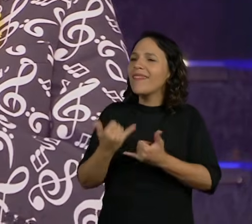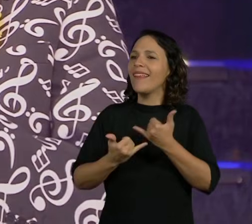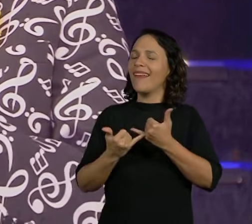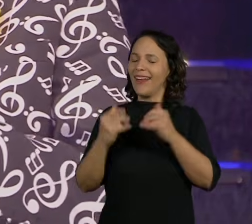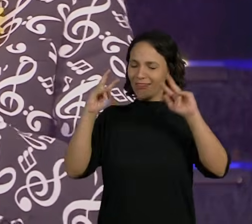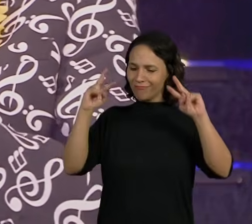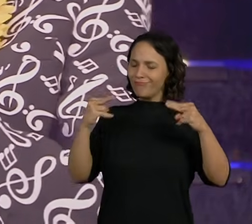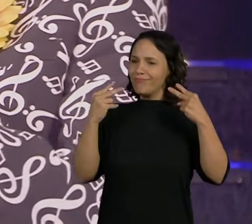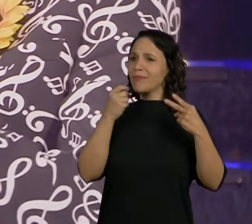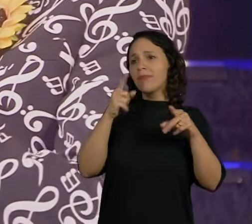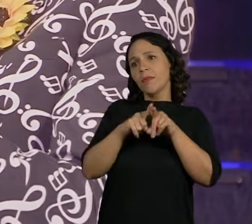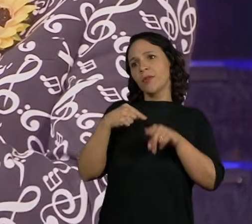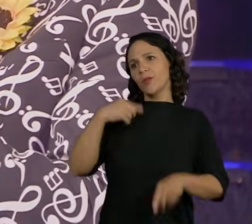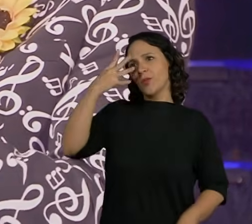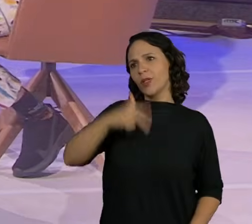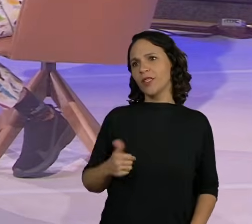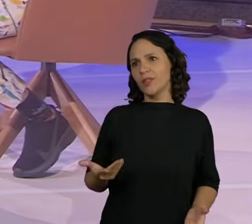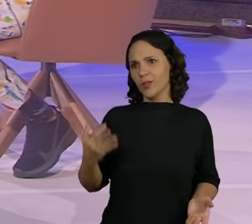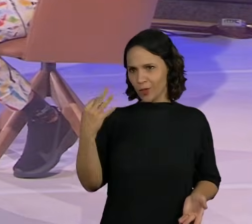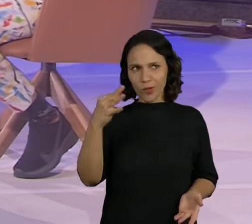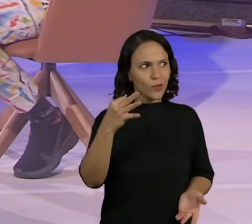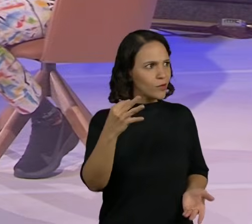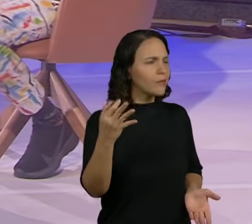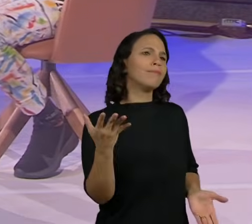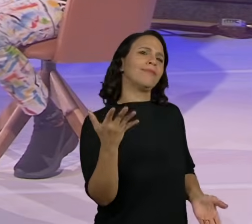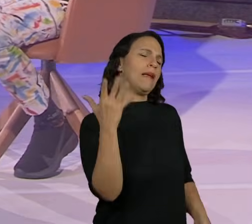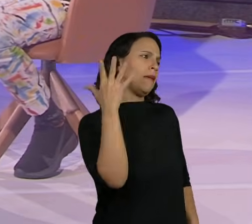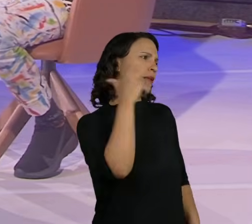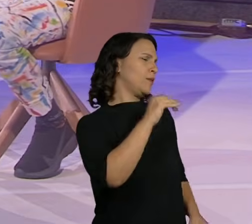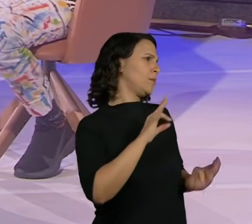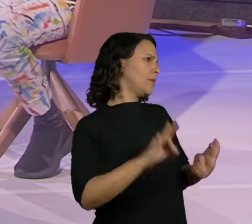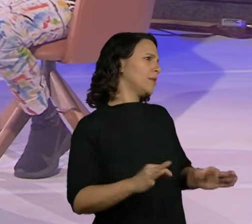e de ser um cara bonito também, né, pessoal? Muito bonito.